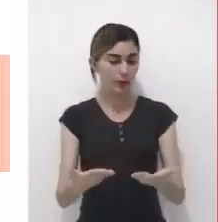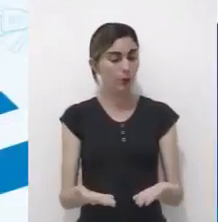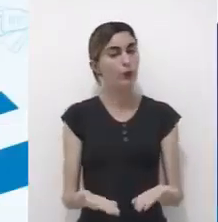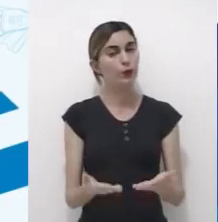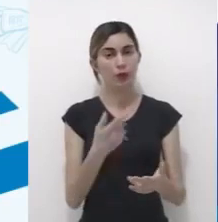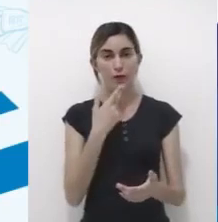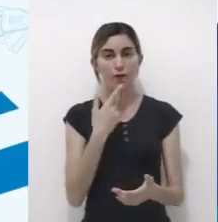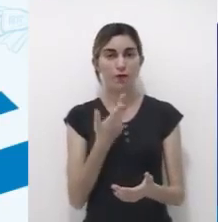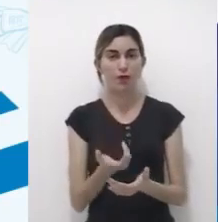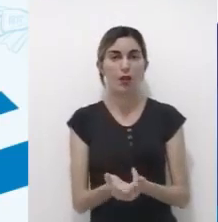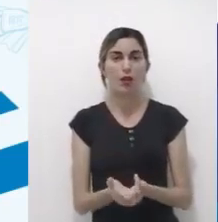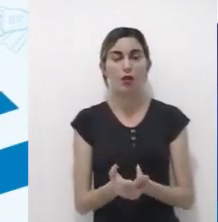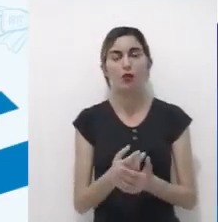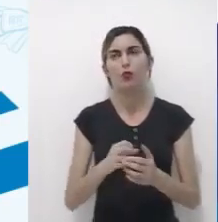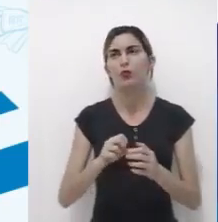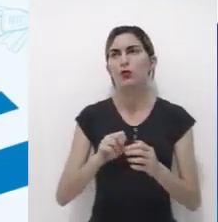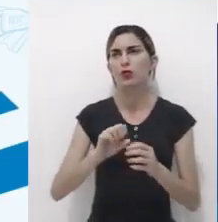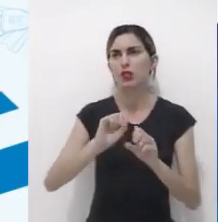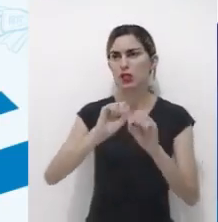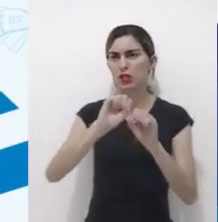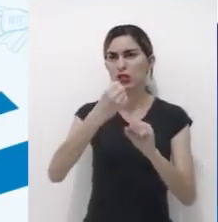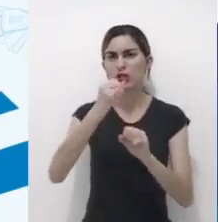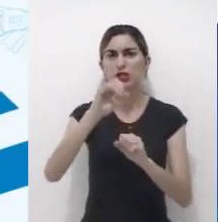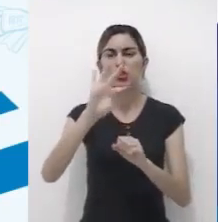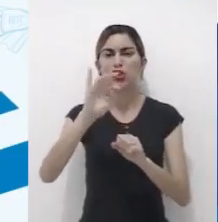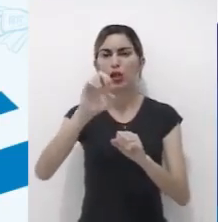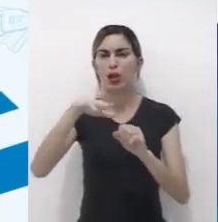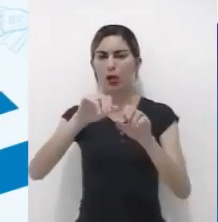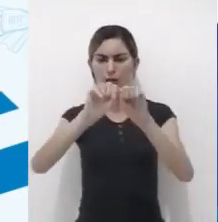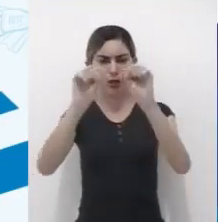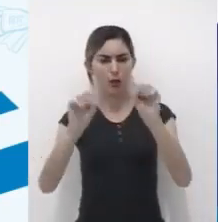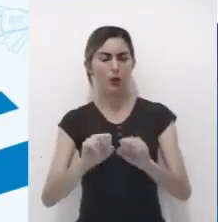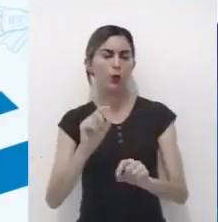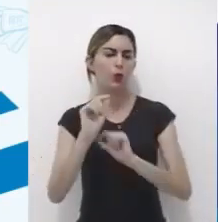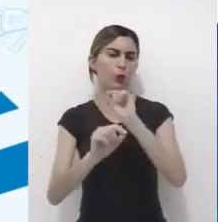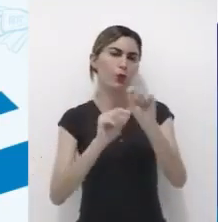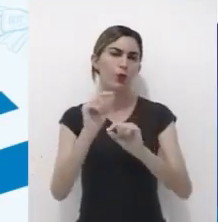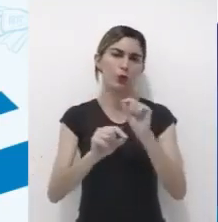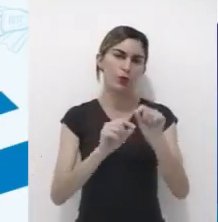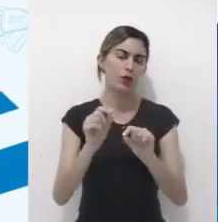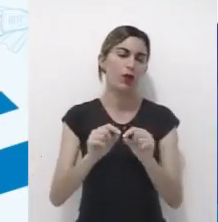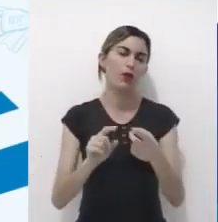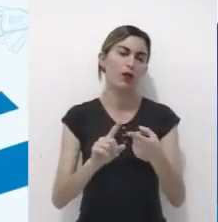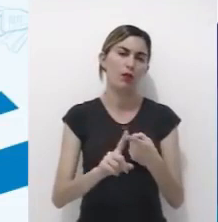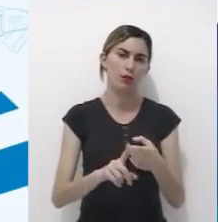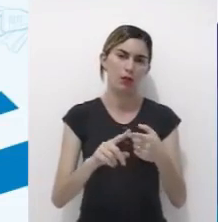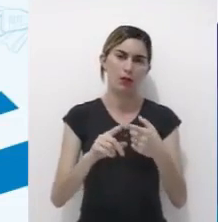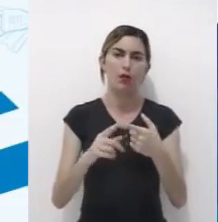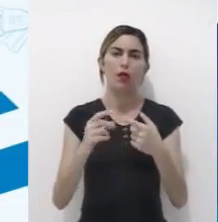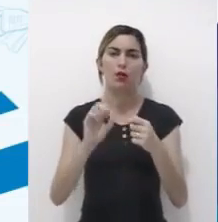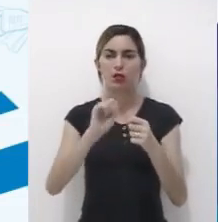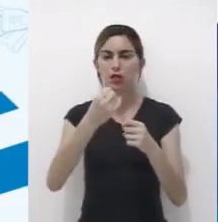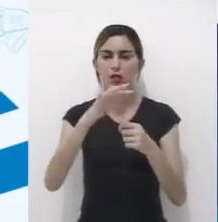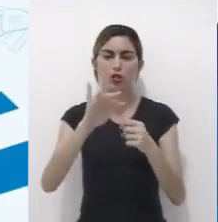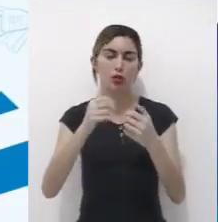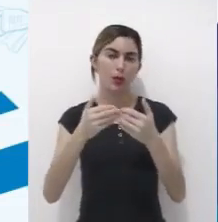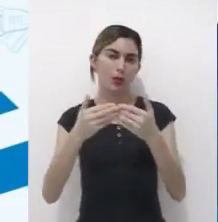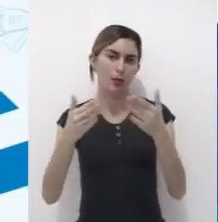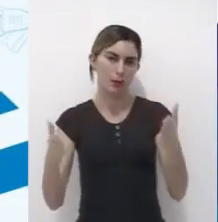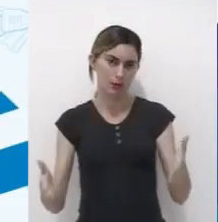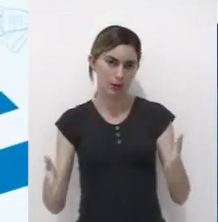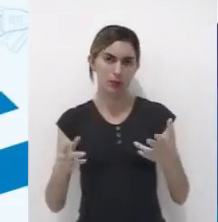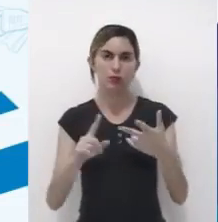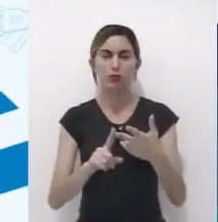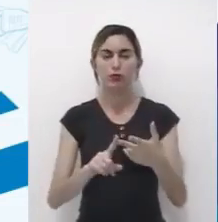final. Quando eu falo de sistema, a gente tem que pensar que vai existir o sistema aberto